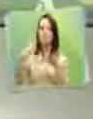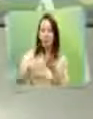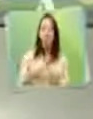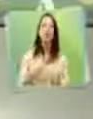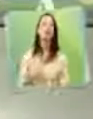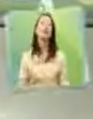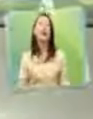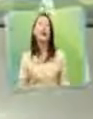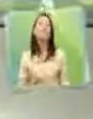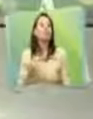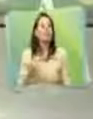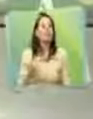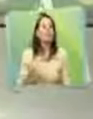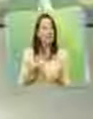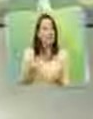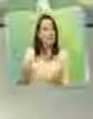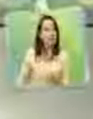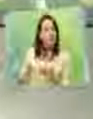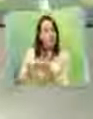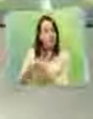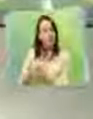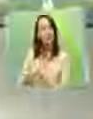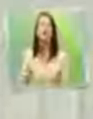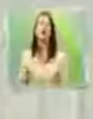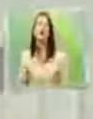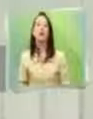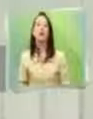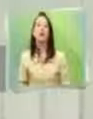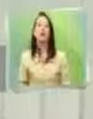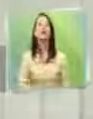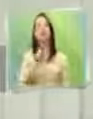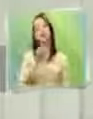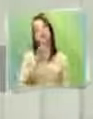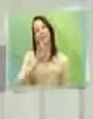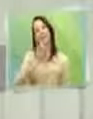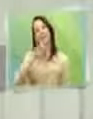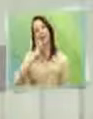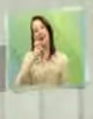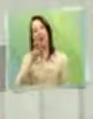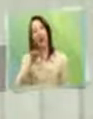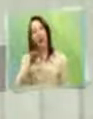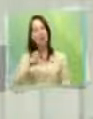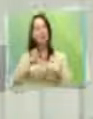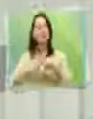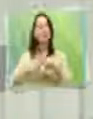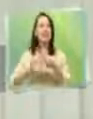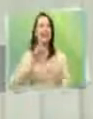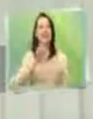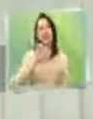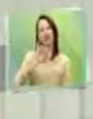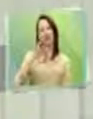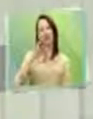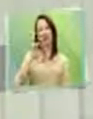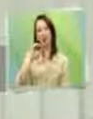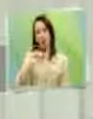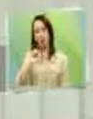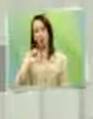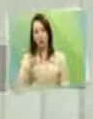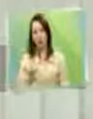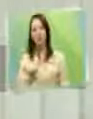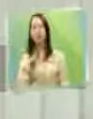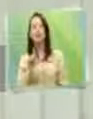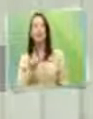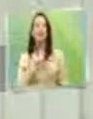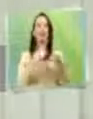pergunta. E aí, Rafael, qual pergunta tem aí agora? Temos aqui uma pergunta do Guilherme, lá de Viçosa. Ele quer saber a relação